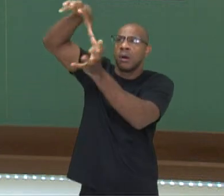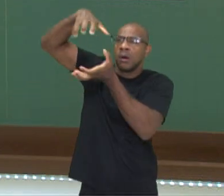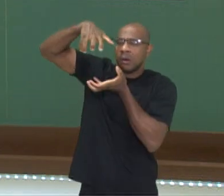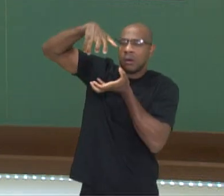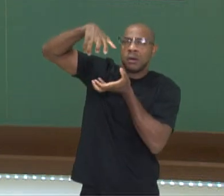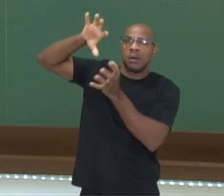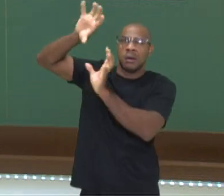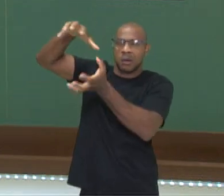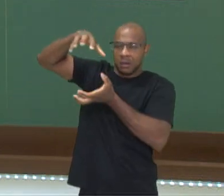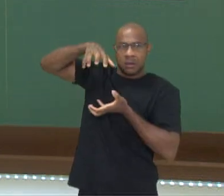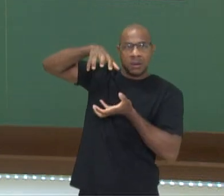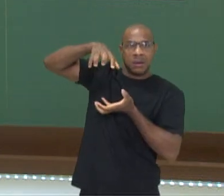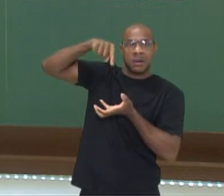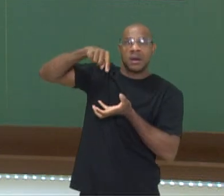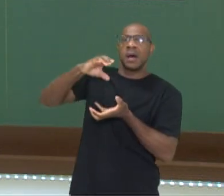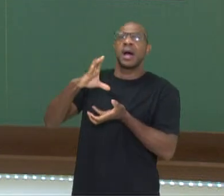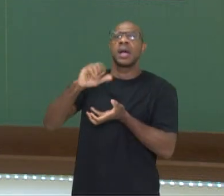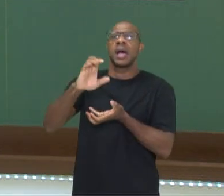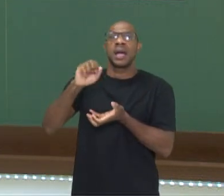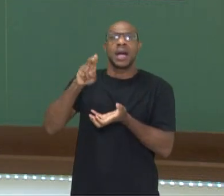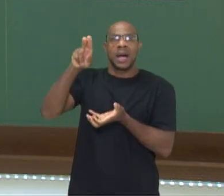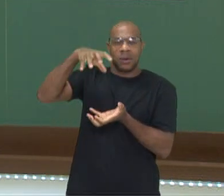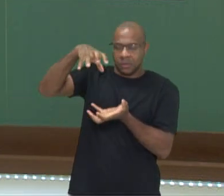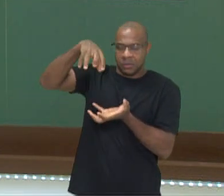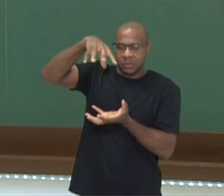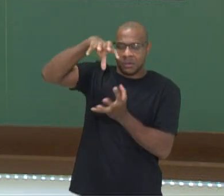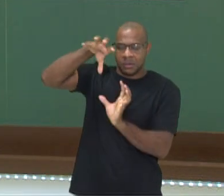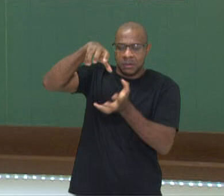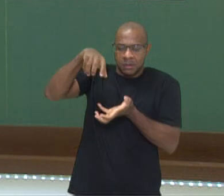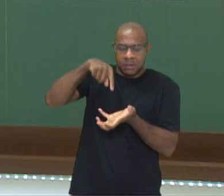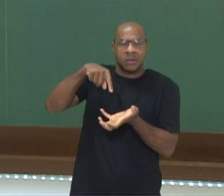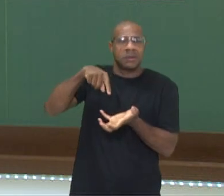derretidinho, mas ele nasceu daqui, ó. Olha a fruta do cacau.